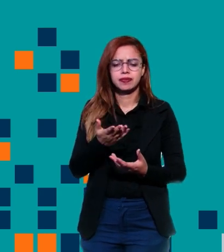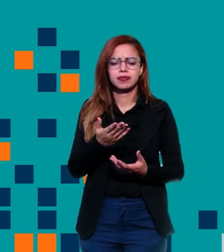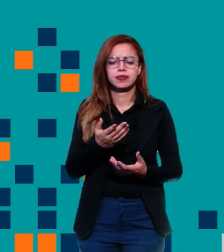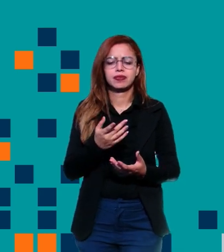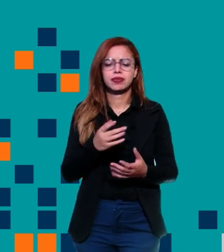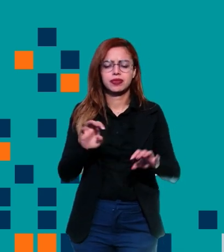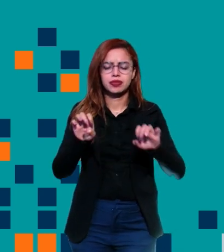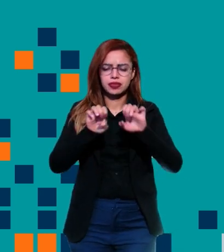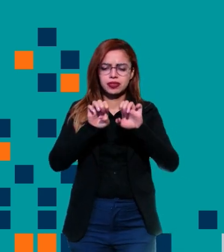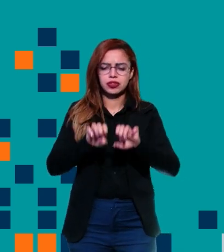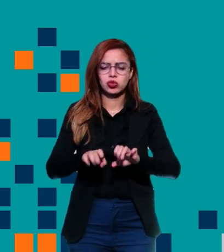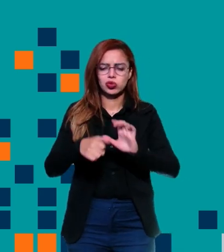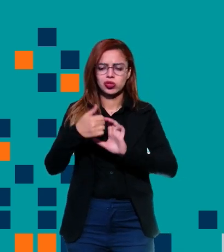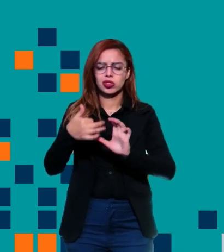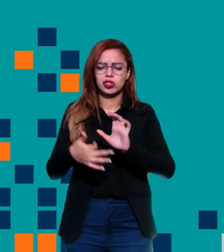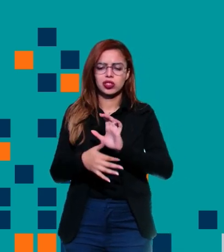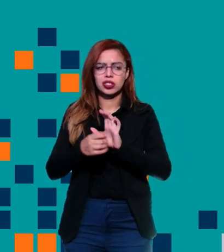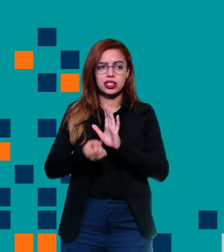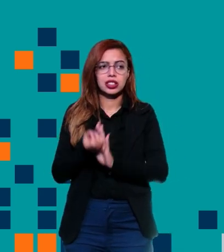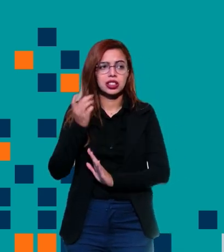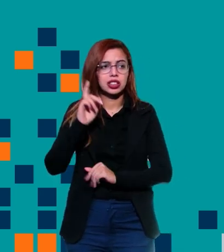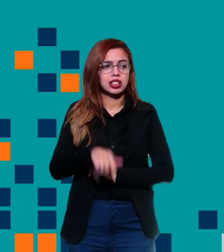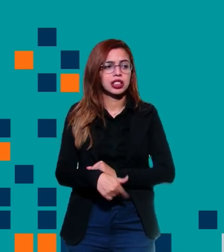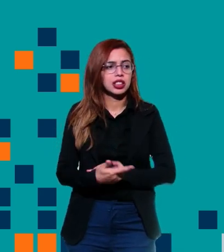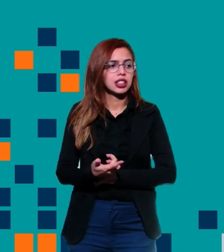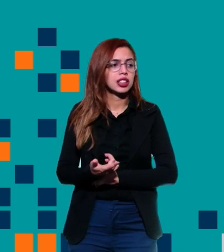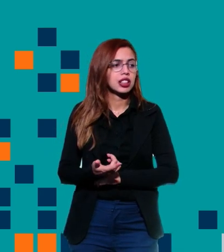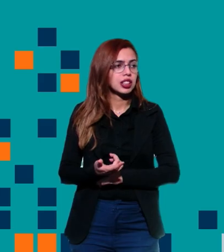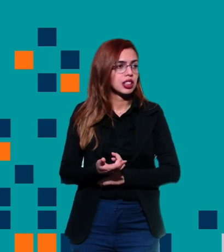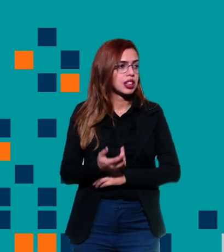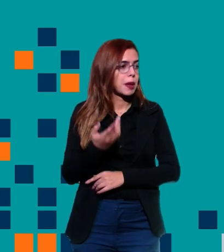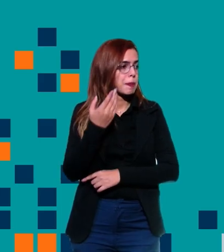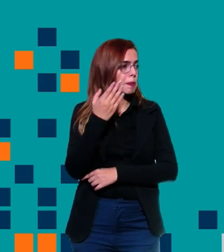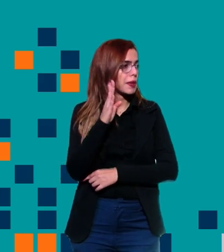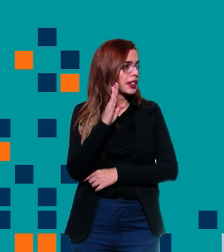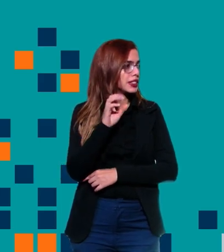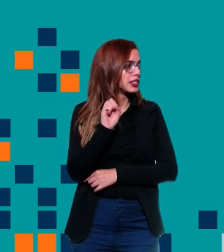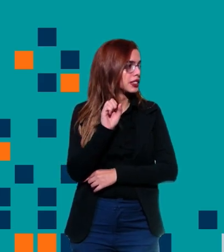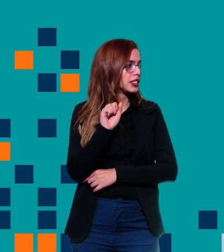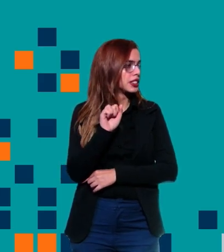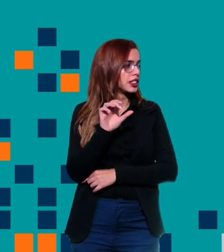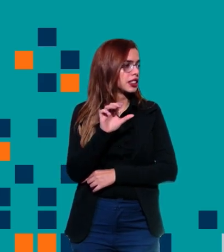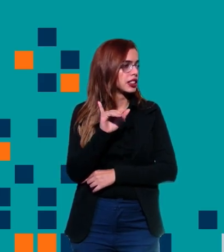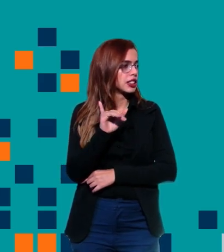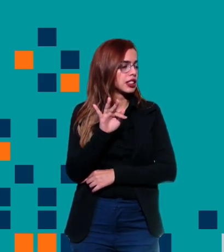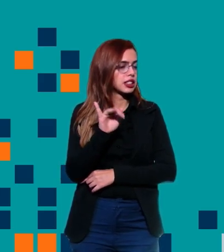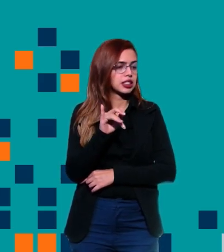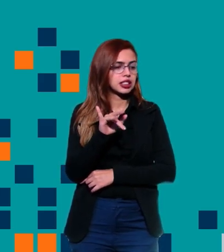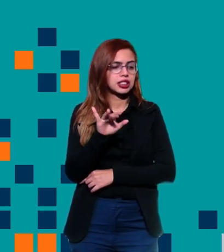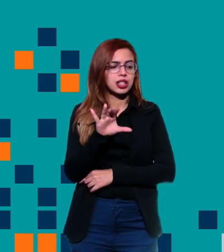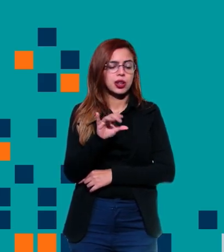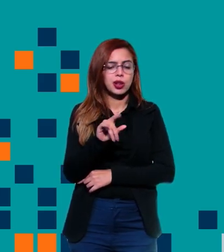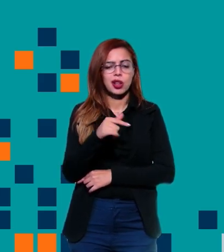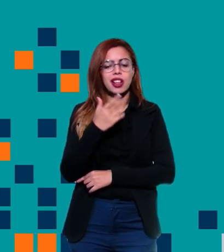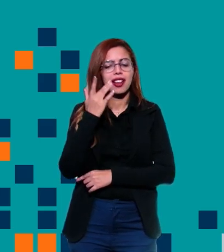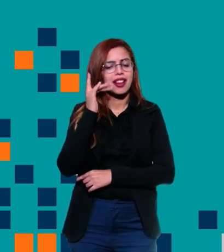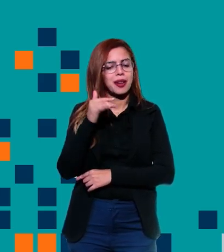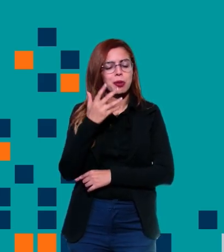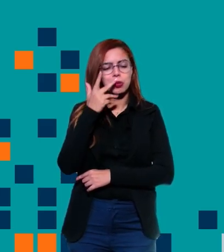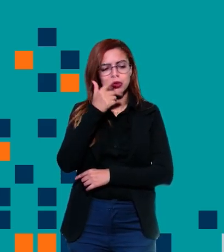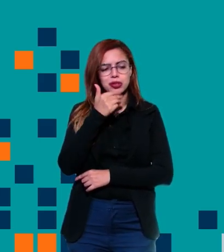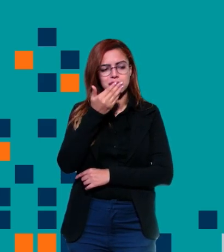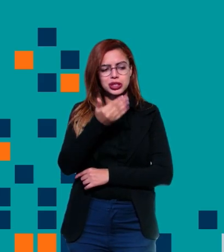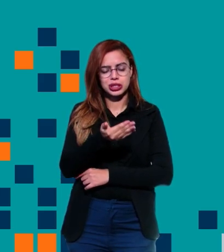dessas peças que ele cria, né? Que é a madeira de sacrifício, né? Que eu acho muito bonito isso, que é a